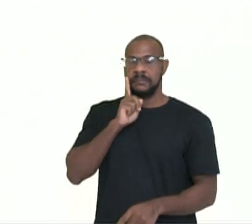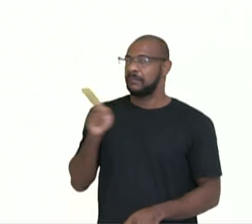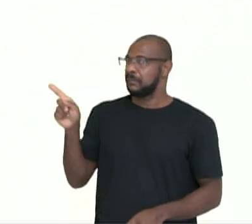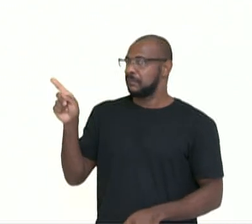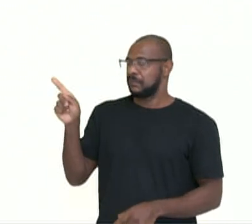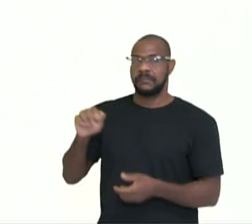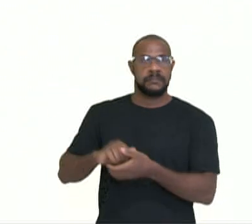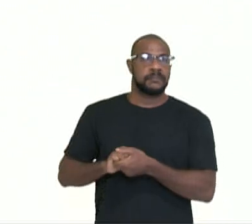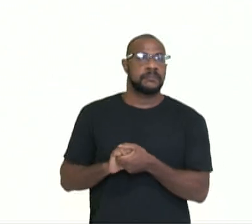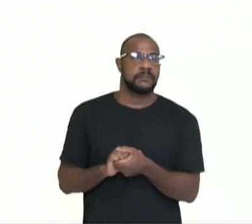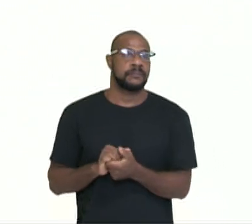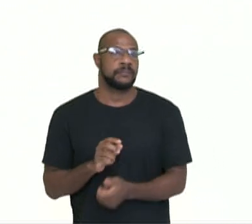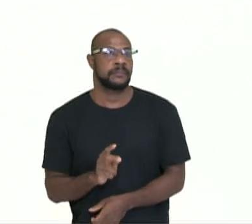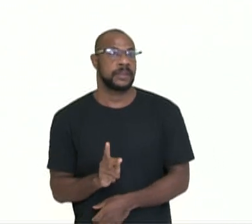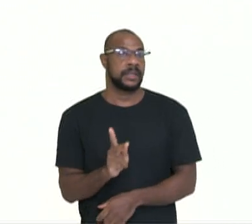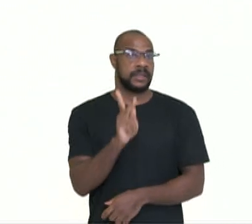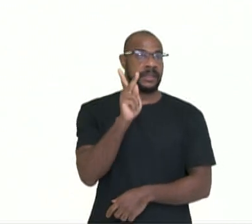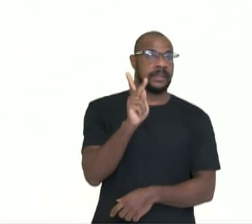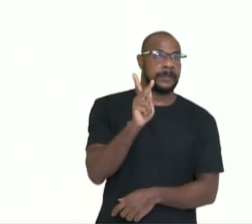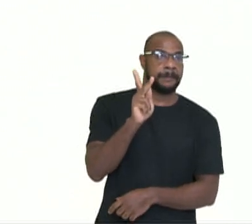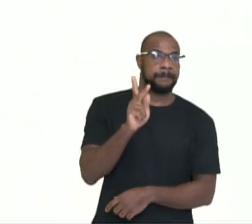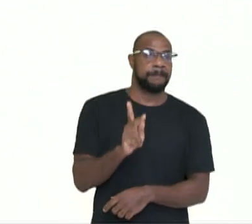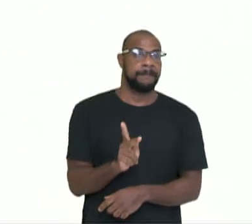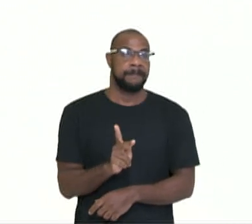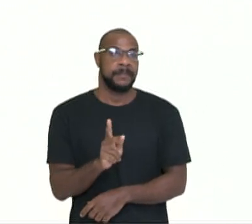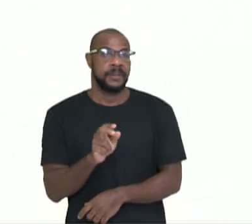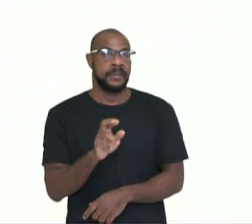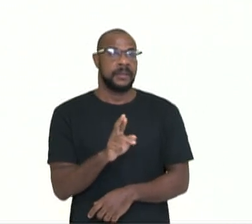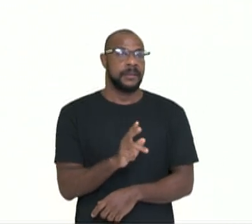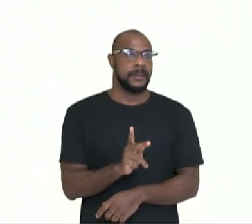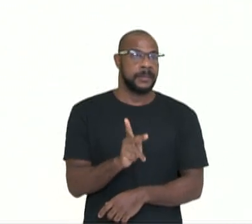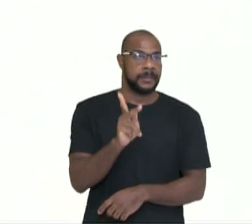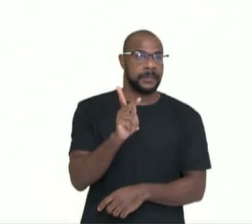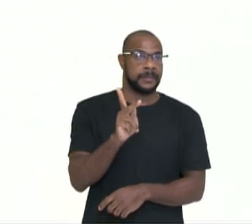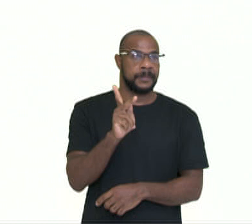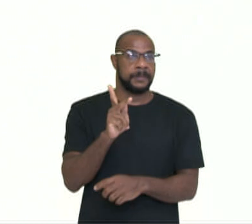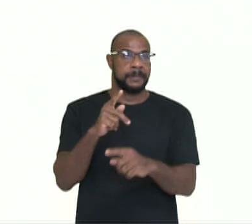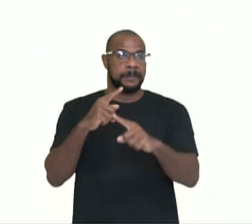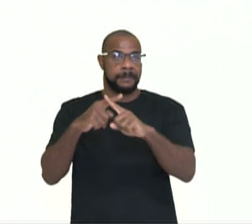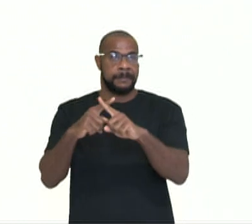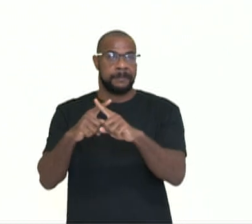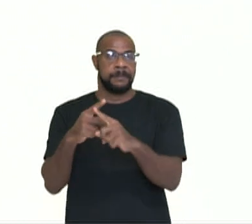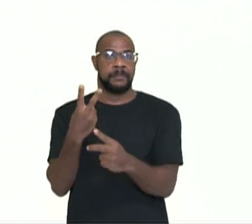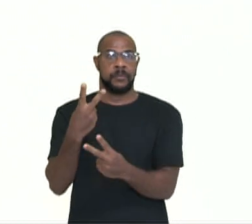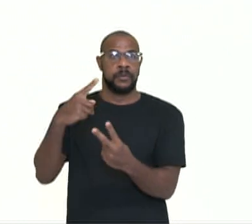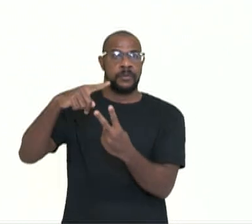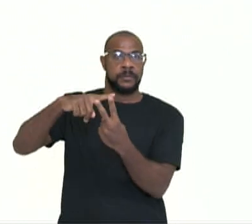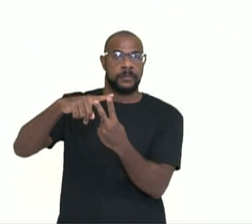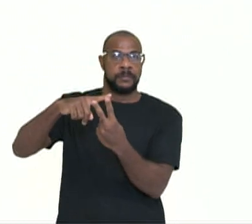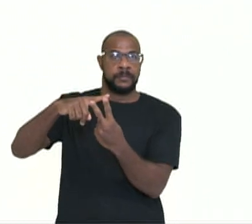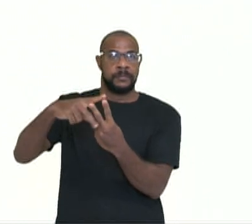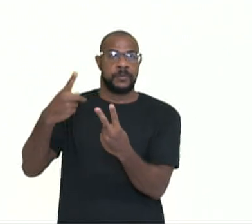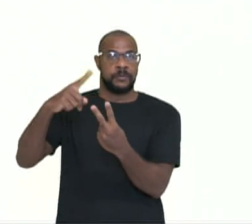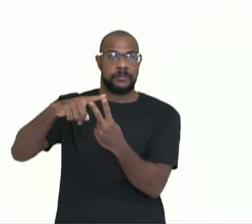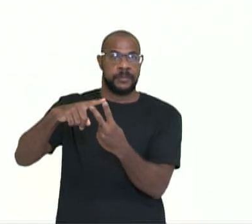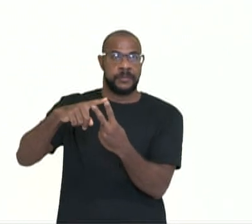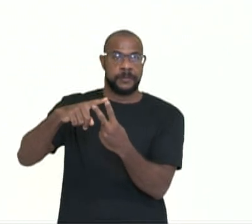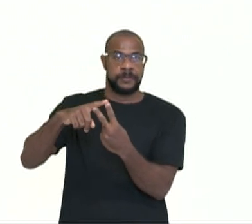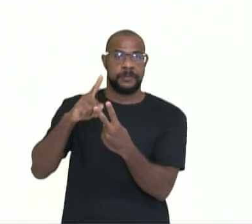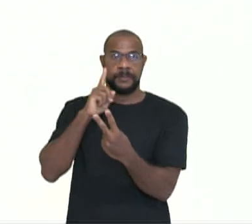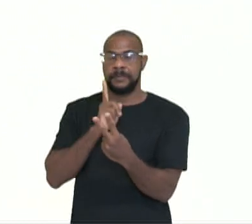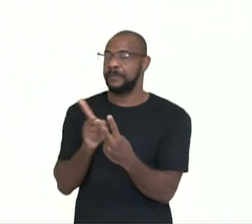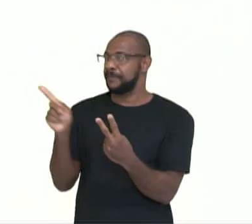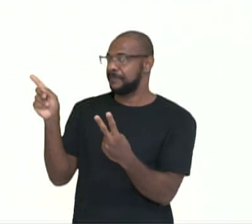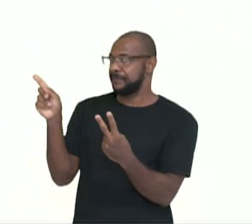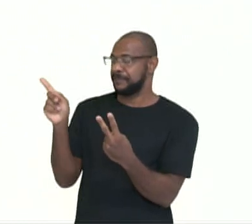vezes 2π. Só por uma curiosidade, tá? Deixei indicado aqui para vocês que esse ângulo equivale ao ângulo de